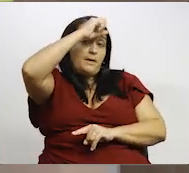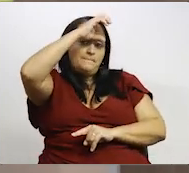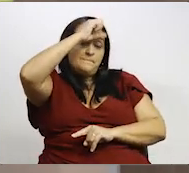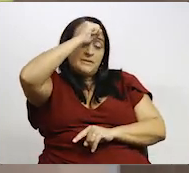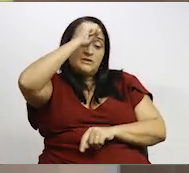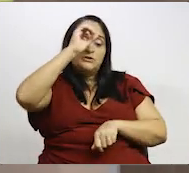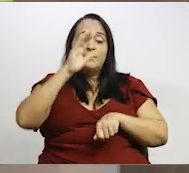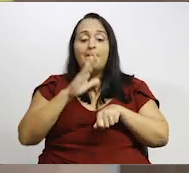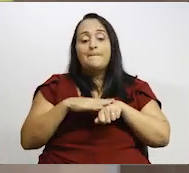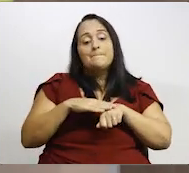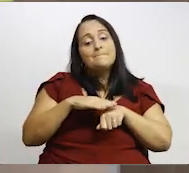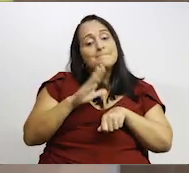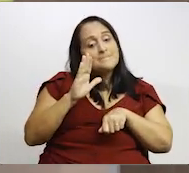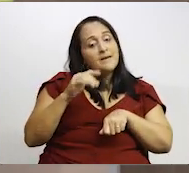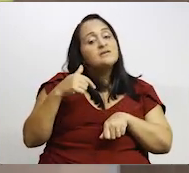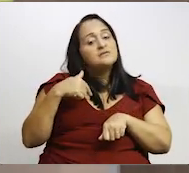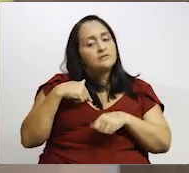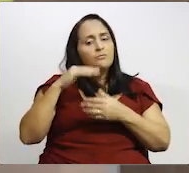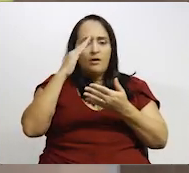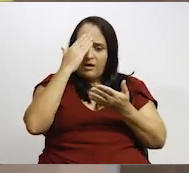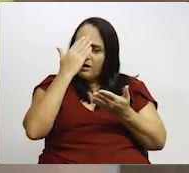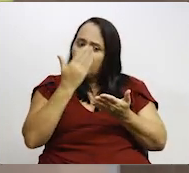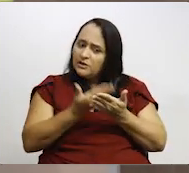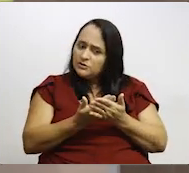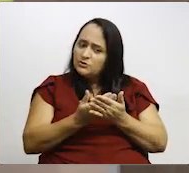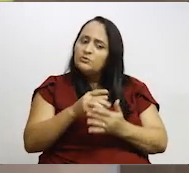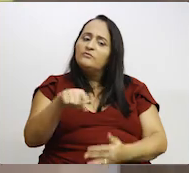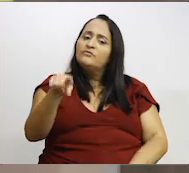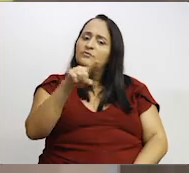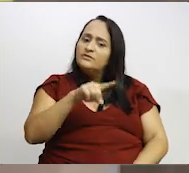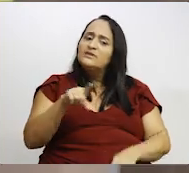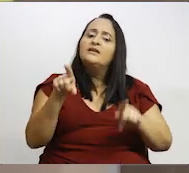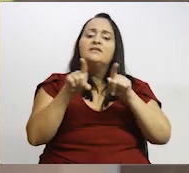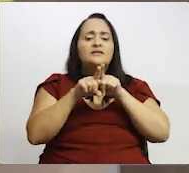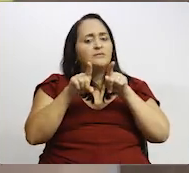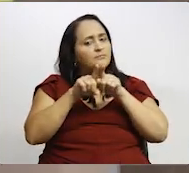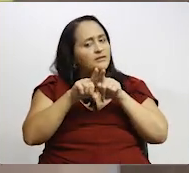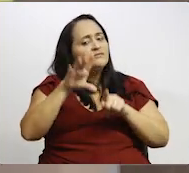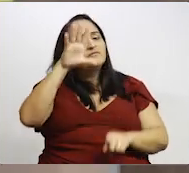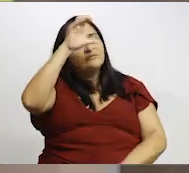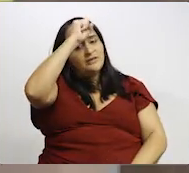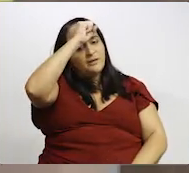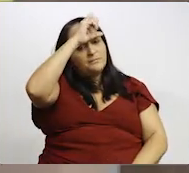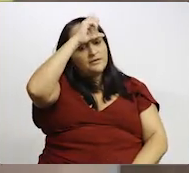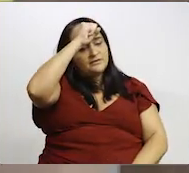eu aprendi mais e eu creio também que vocês vão aprender muito com essa aula, viu?